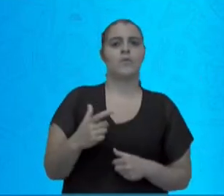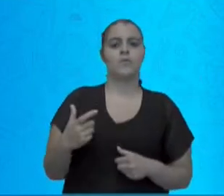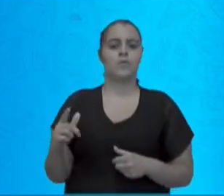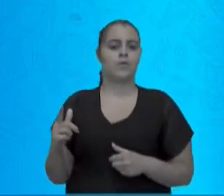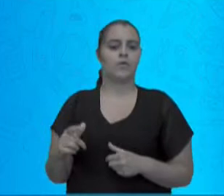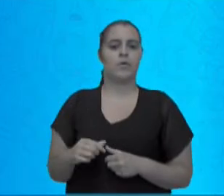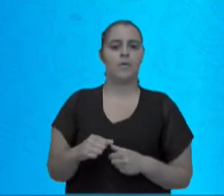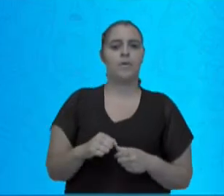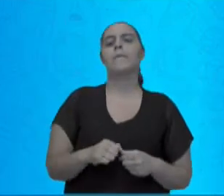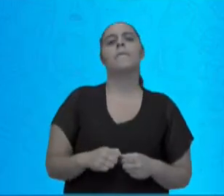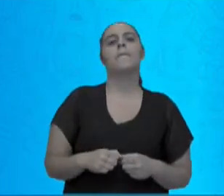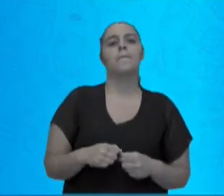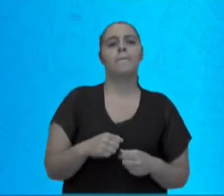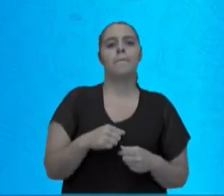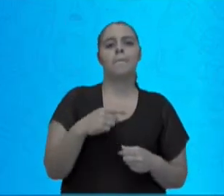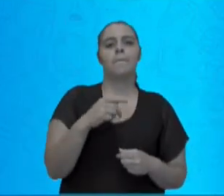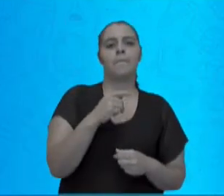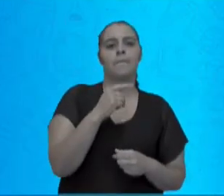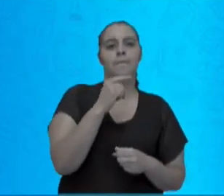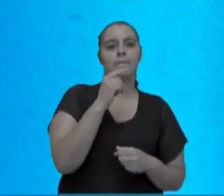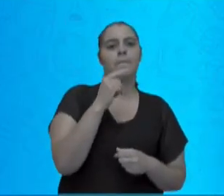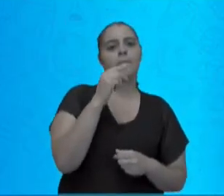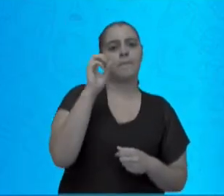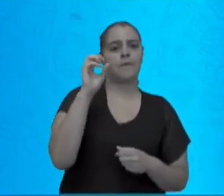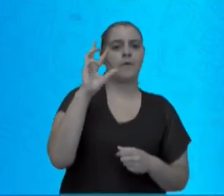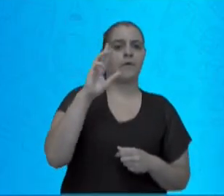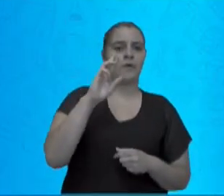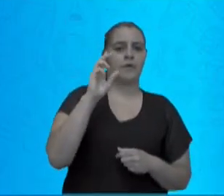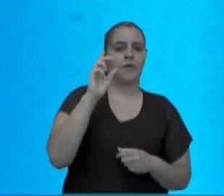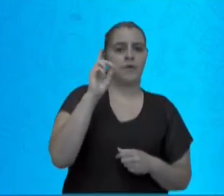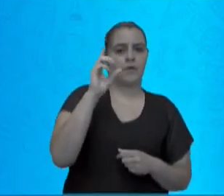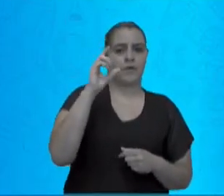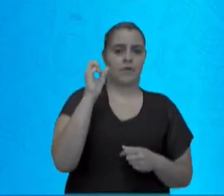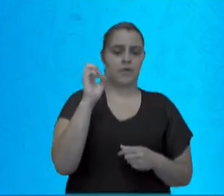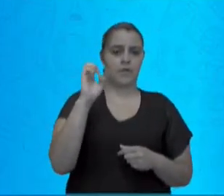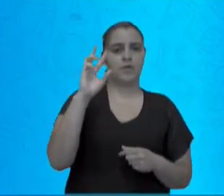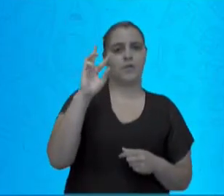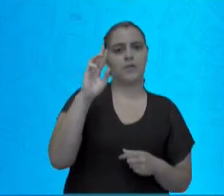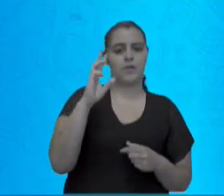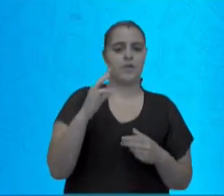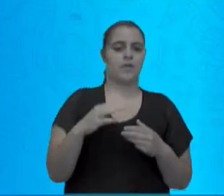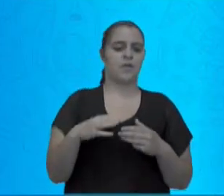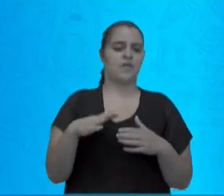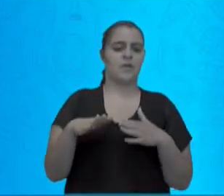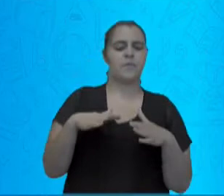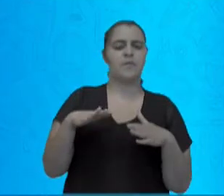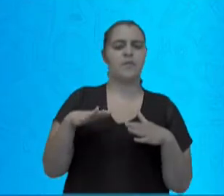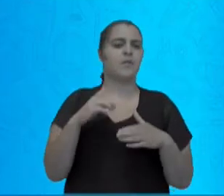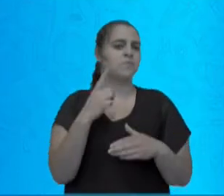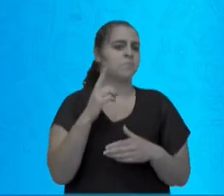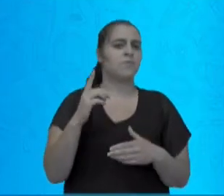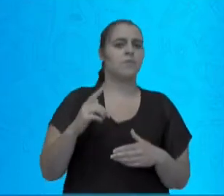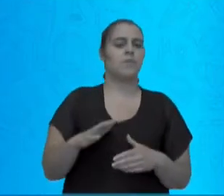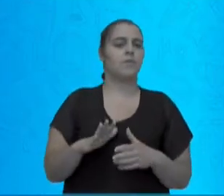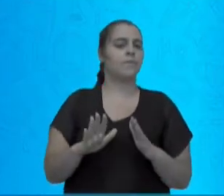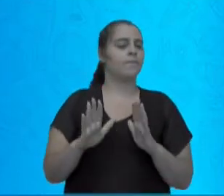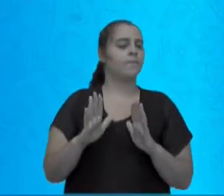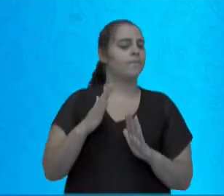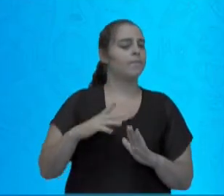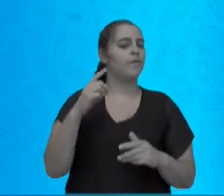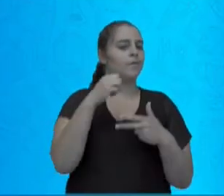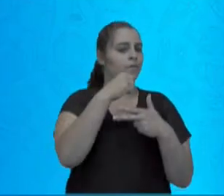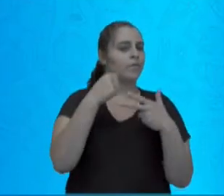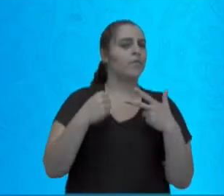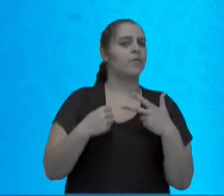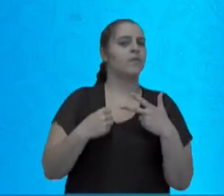chamado poder moderador, que é aquele que vai mandar em todos. Não. São